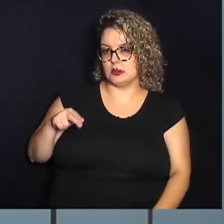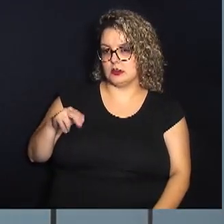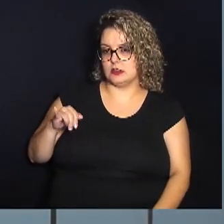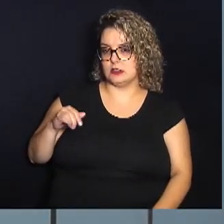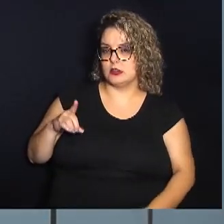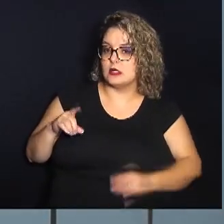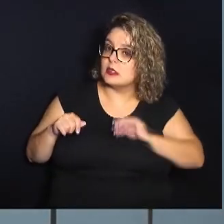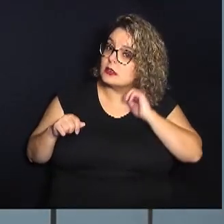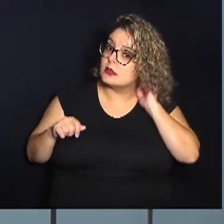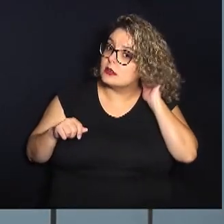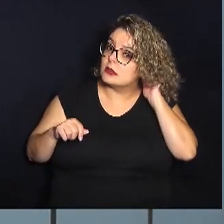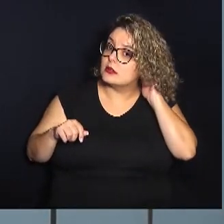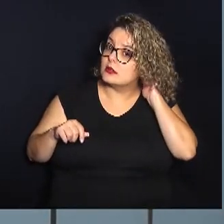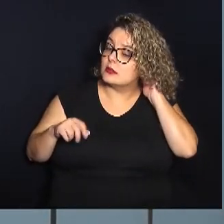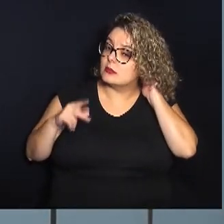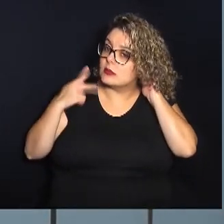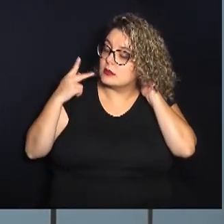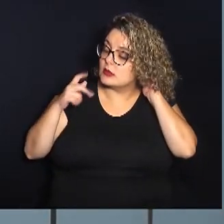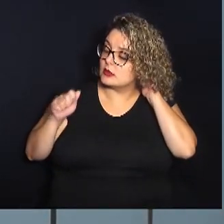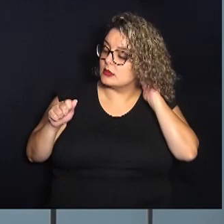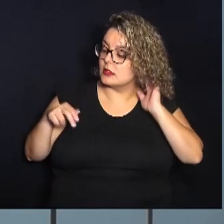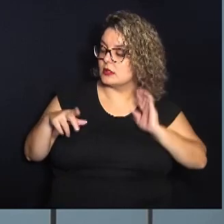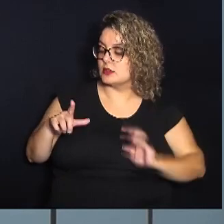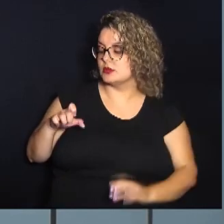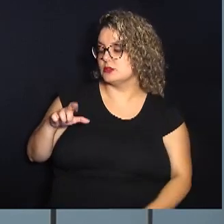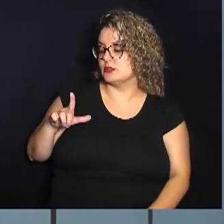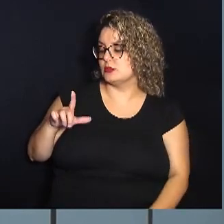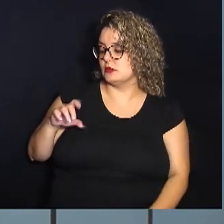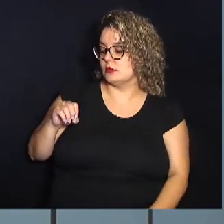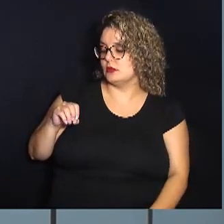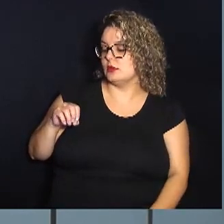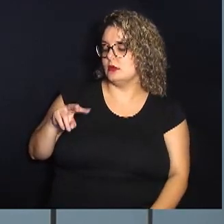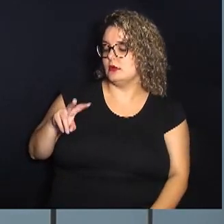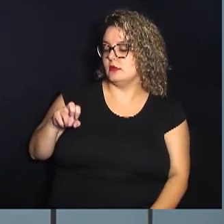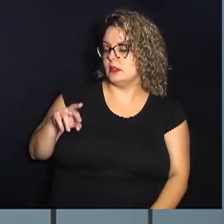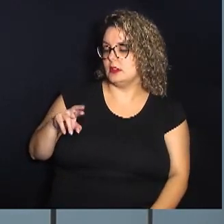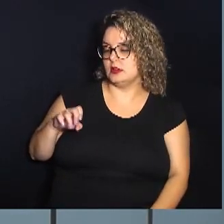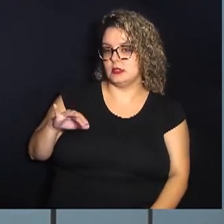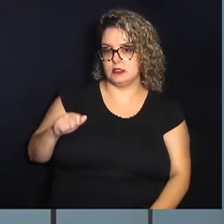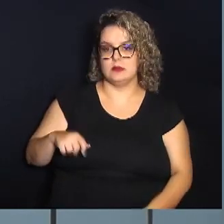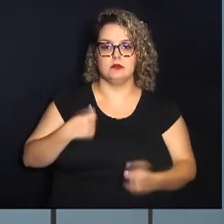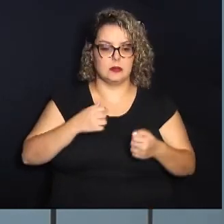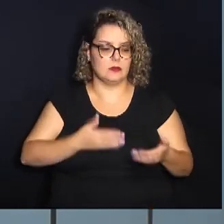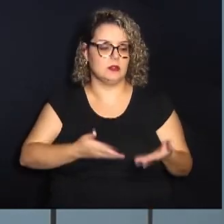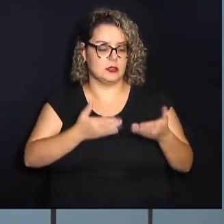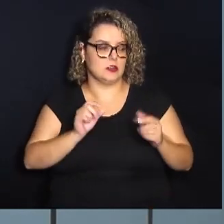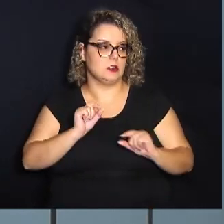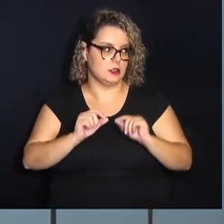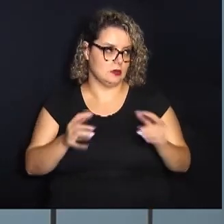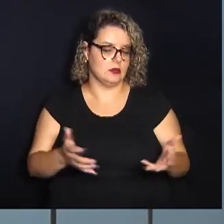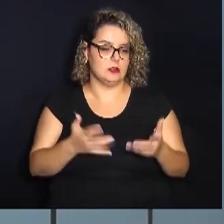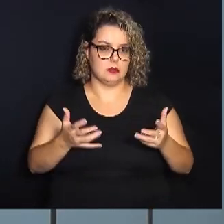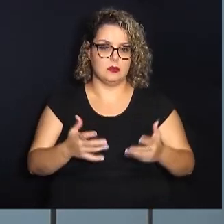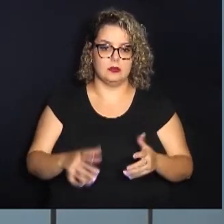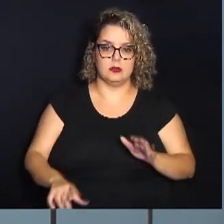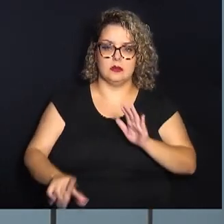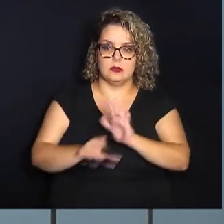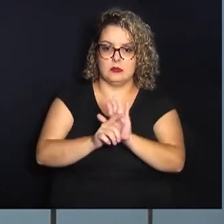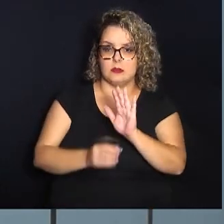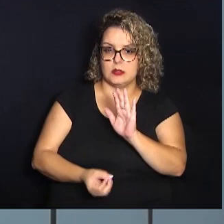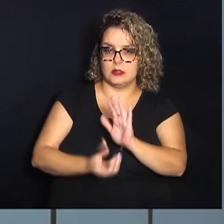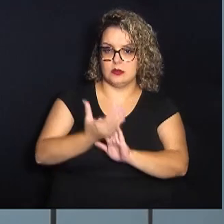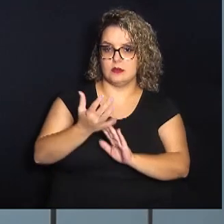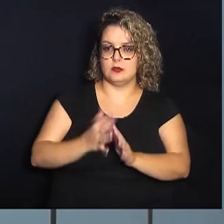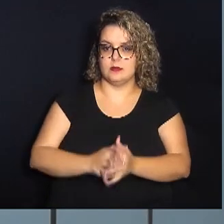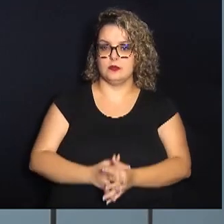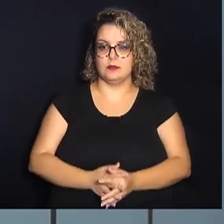que se dar valor para quem realmente tomou a iniciativa, e nós fizemos uma lei onde eles passaram a